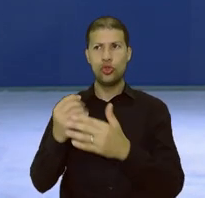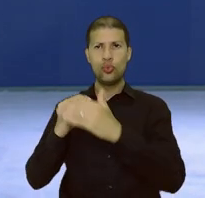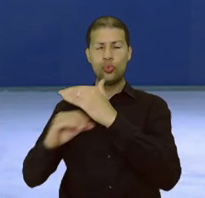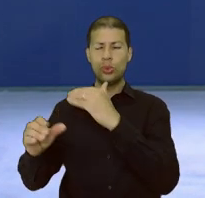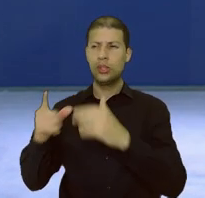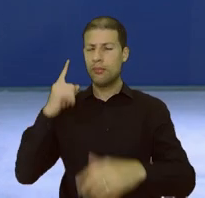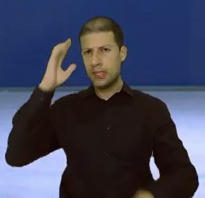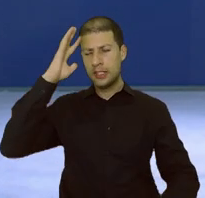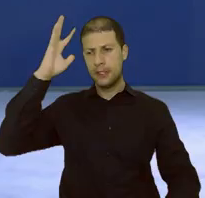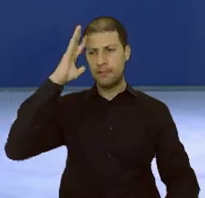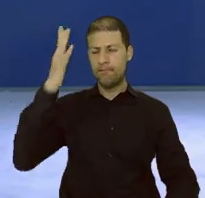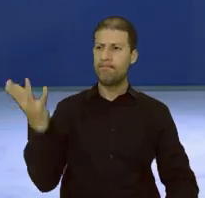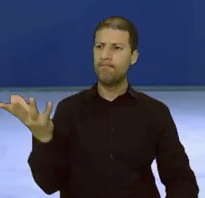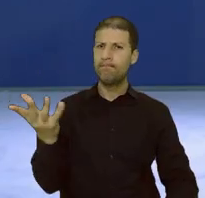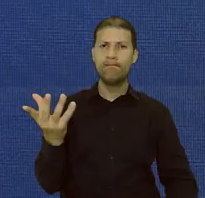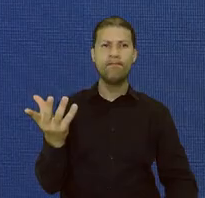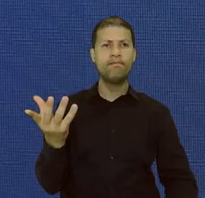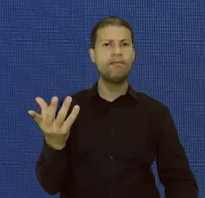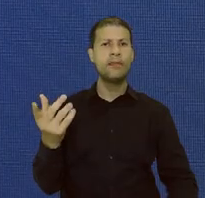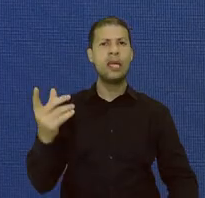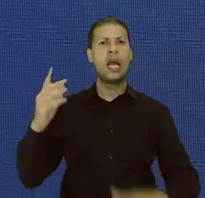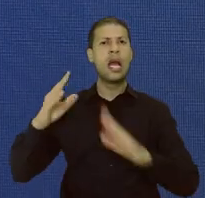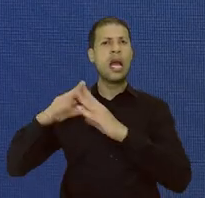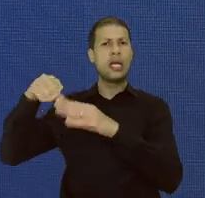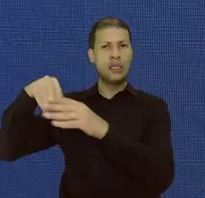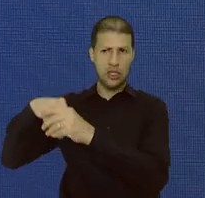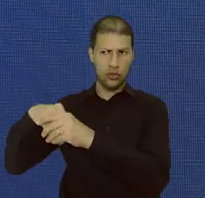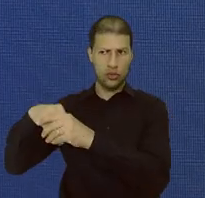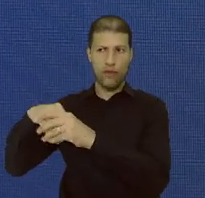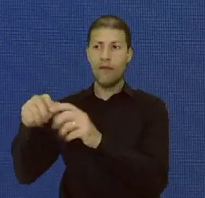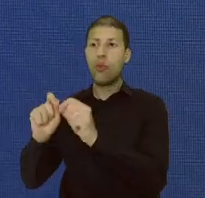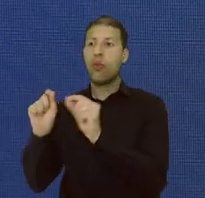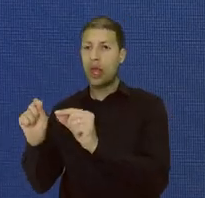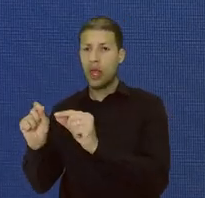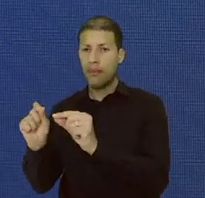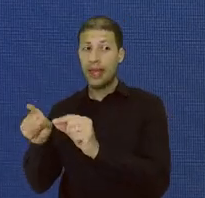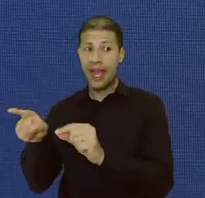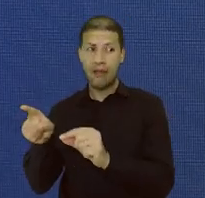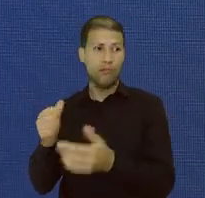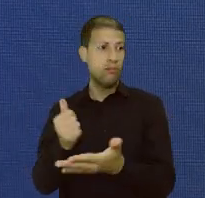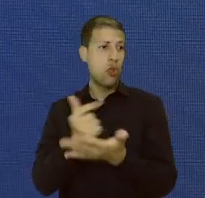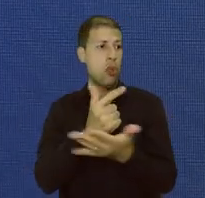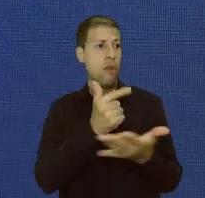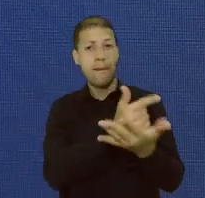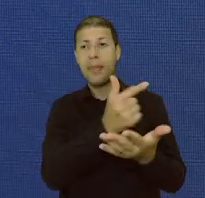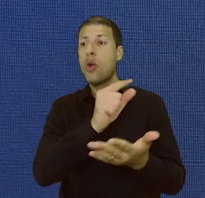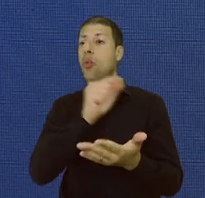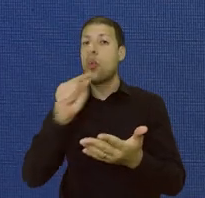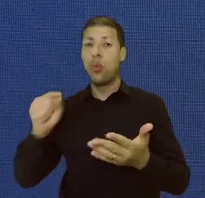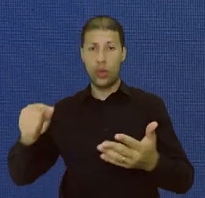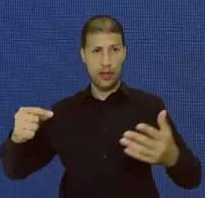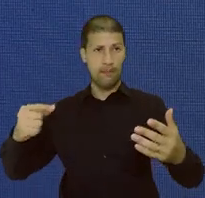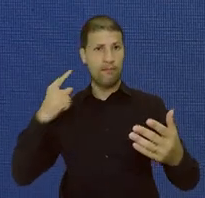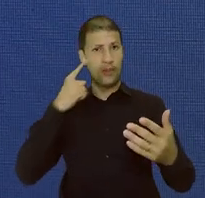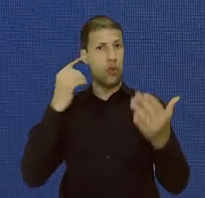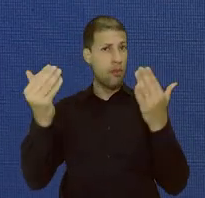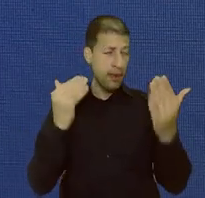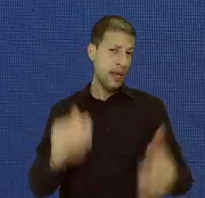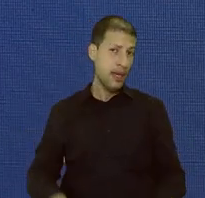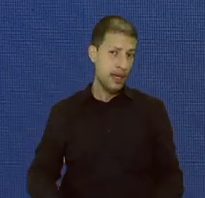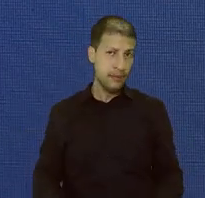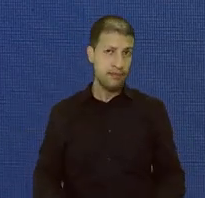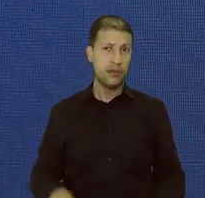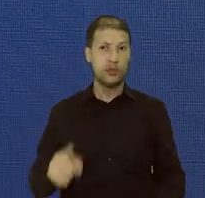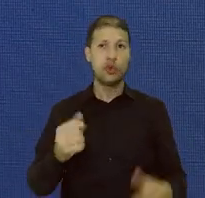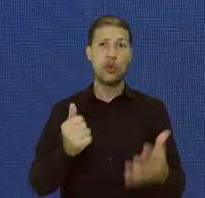o que que elas fazem dentro de casa versos porque elas podem comprar e a Razão de comprar é uma razão muito mais de você